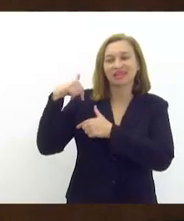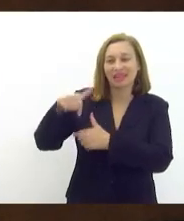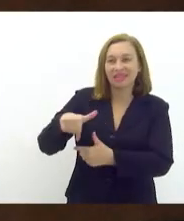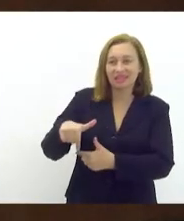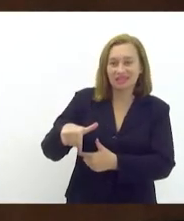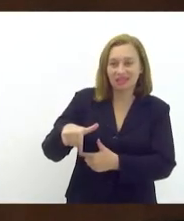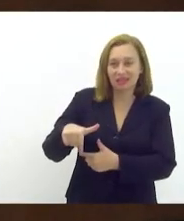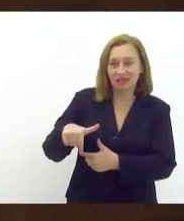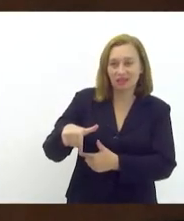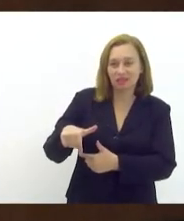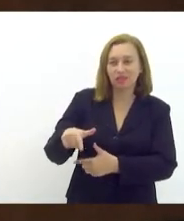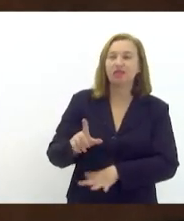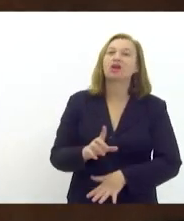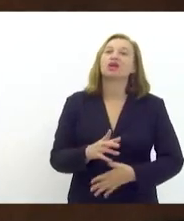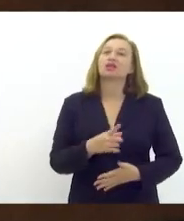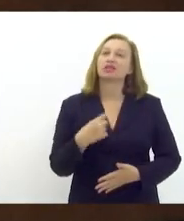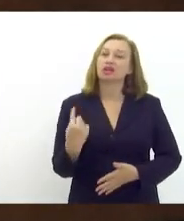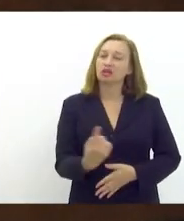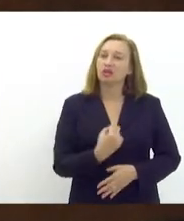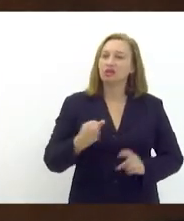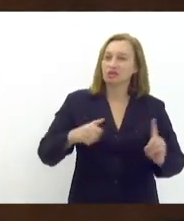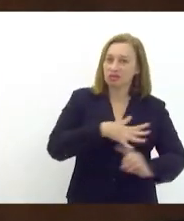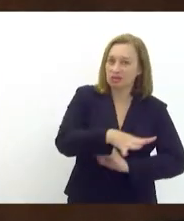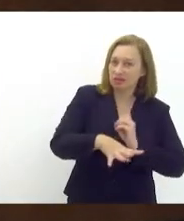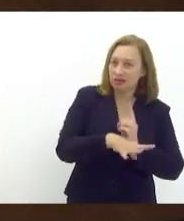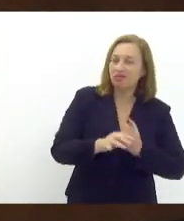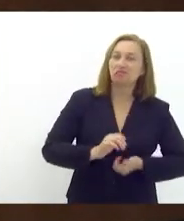patriarcal da nossa sociedade